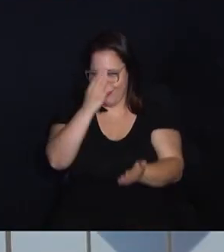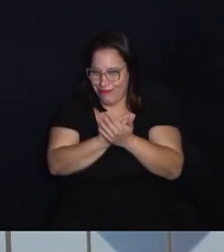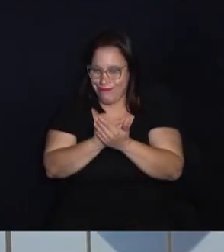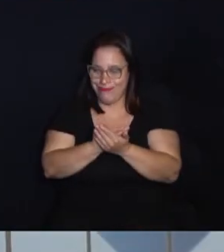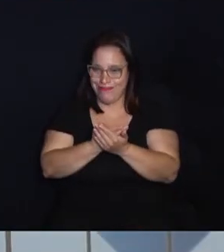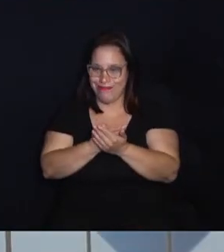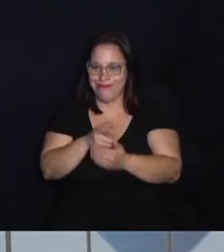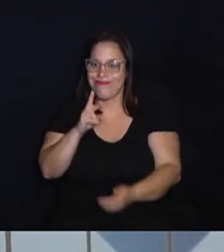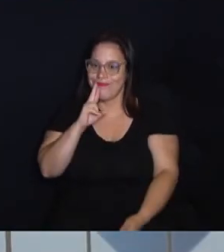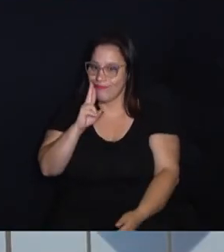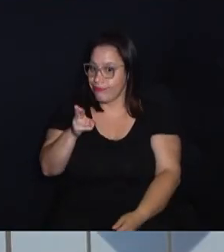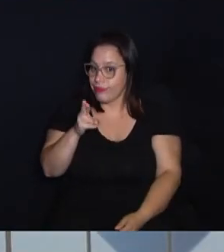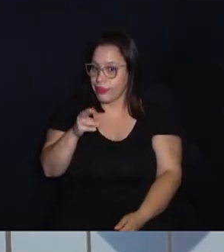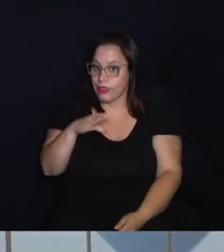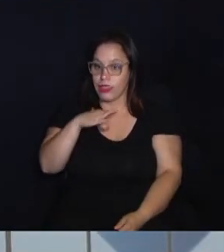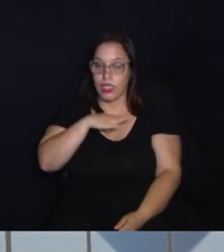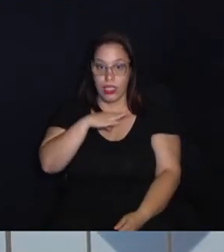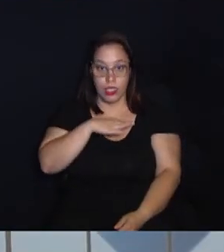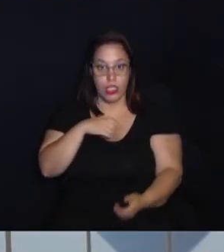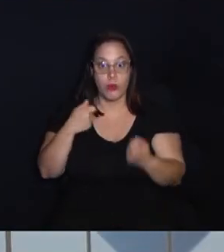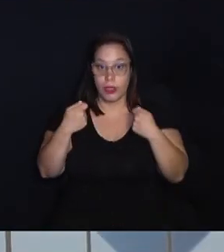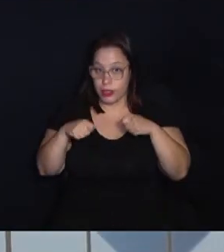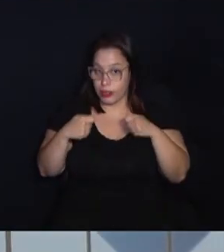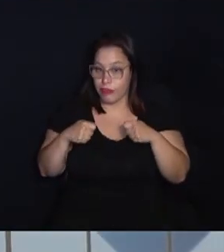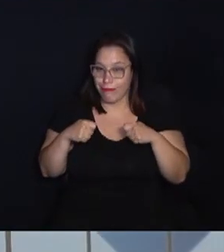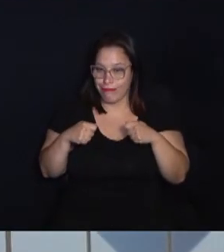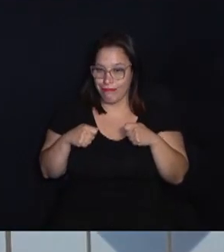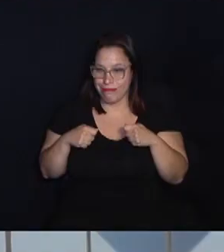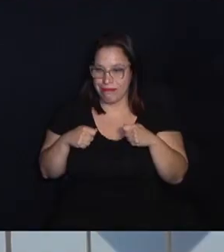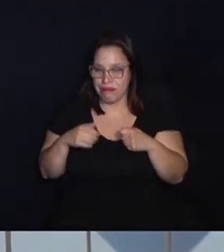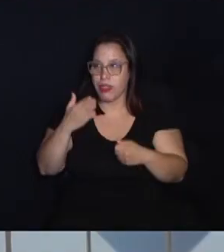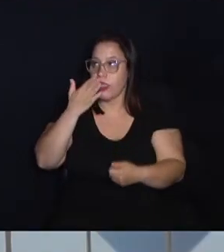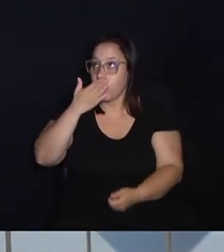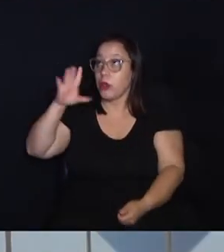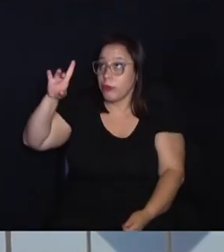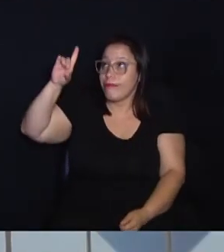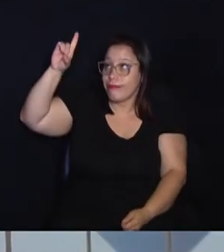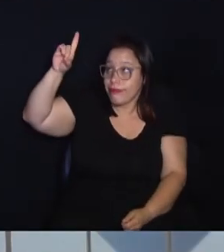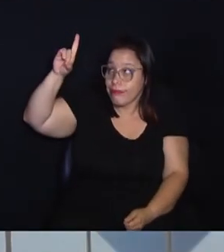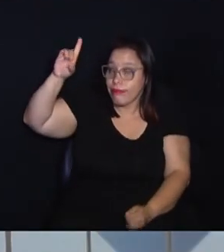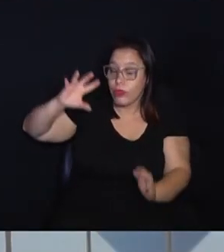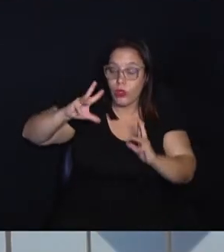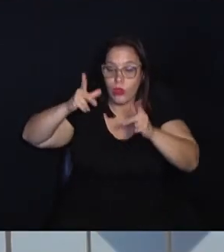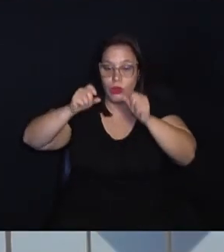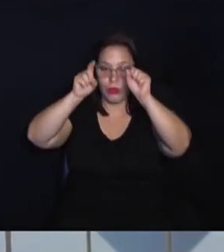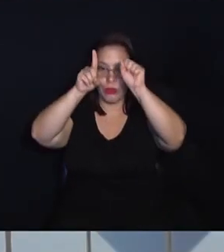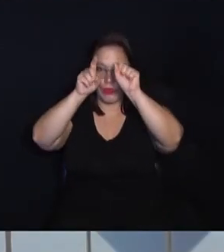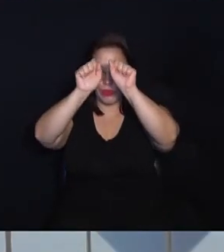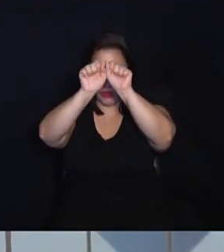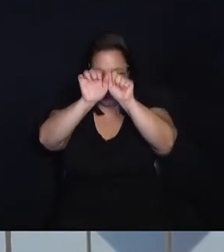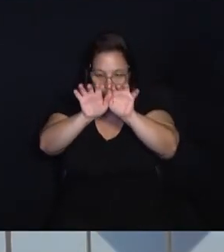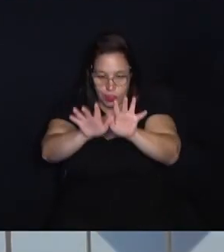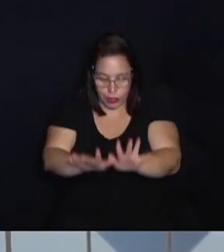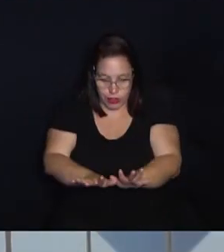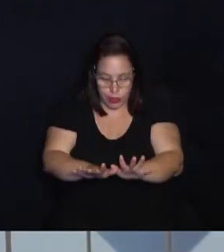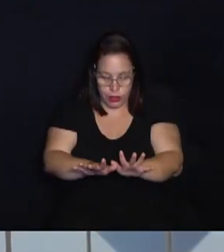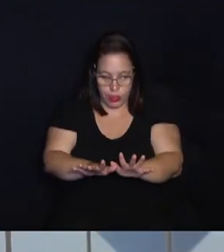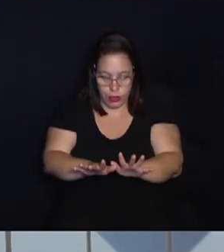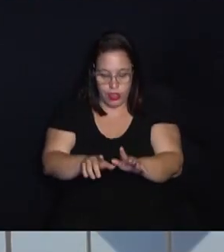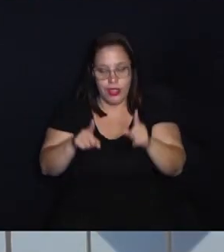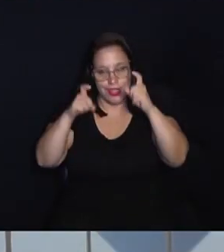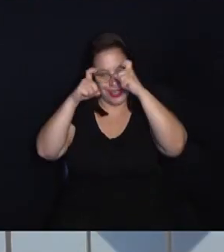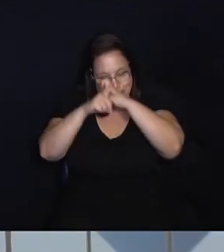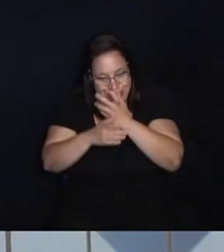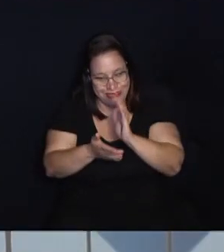dar a resposta que a cidade precisa. E assim, pedir a Deus também que abençoe todas as famílias e nos proteja dessas